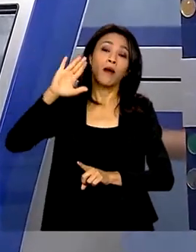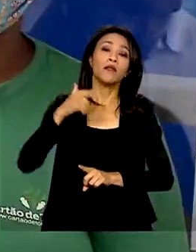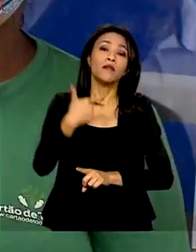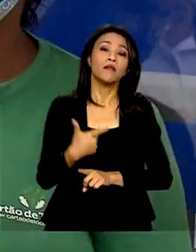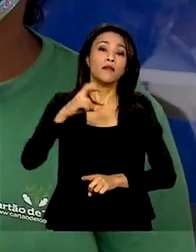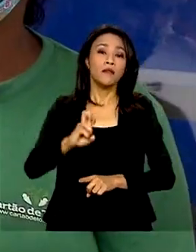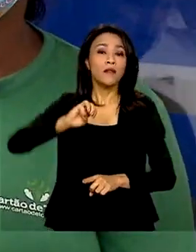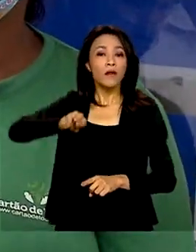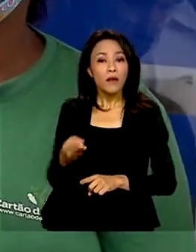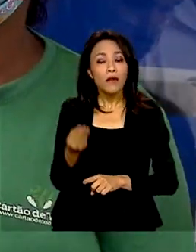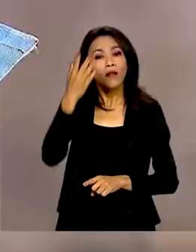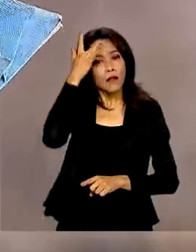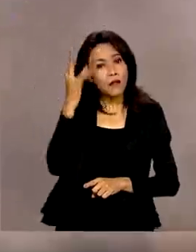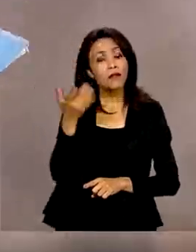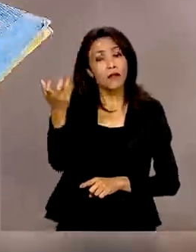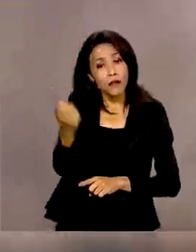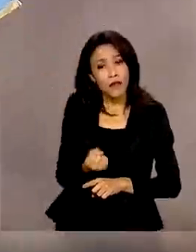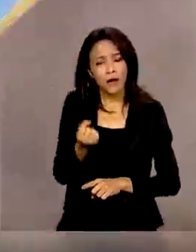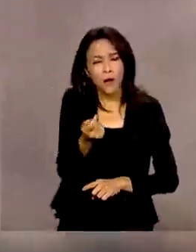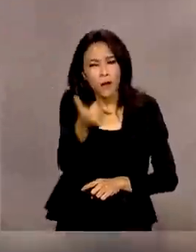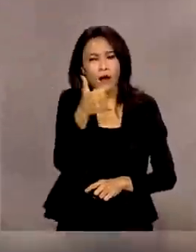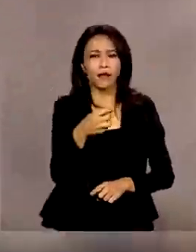pessoas resgataram quase